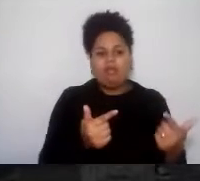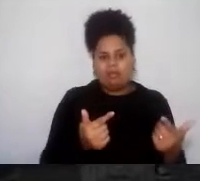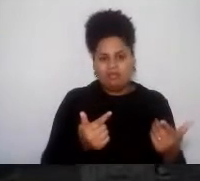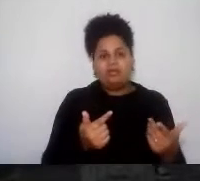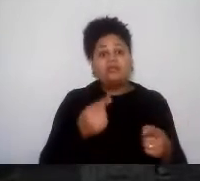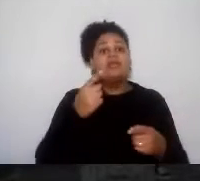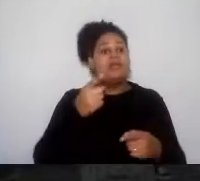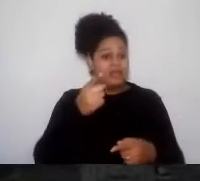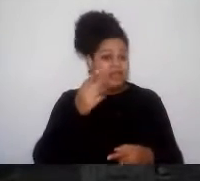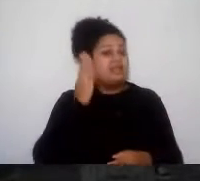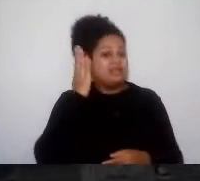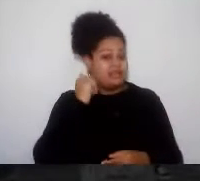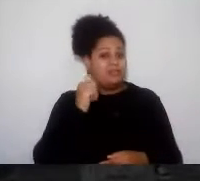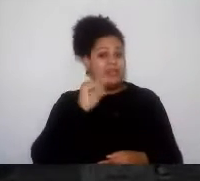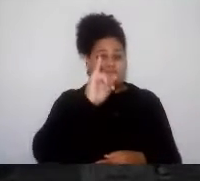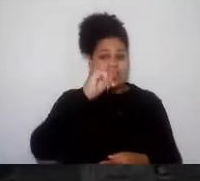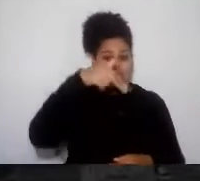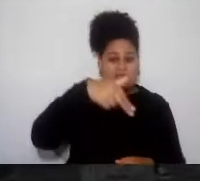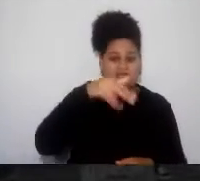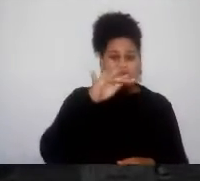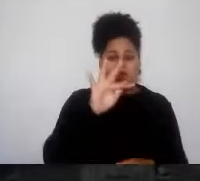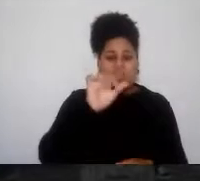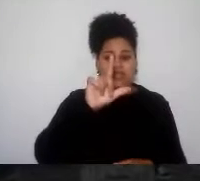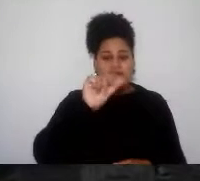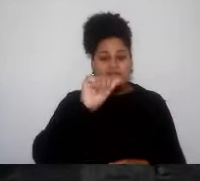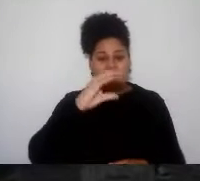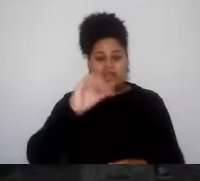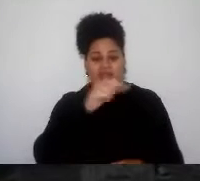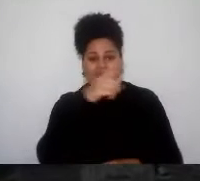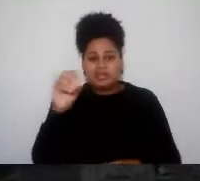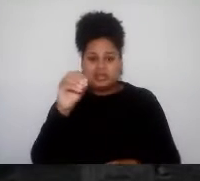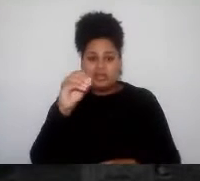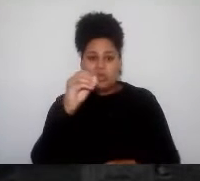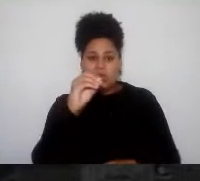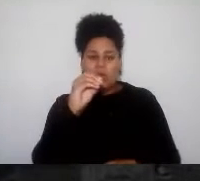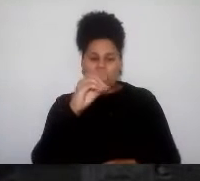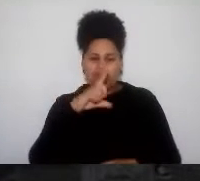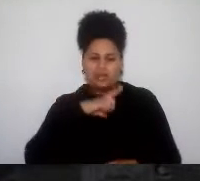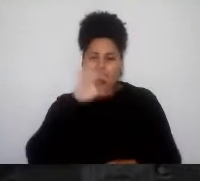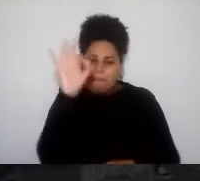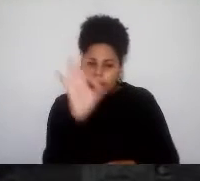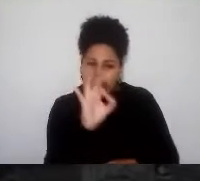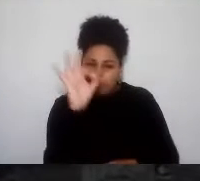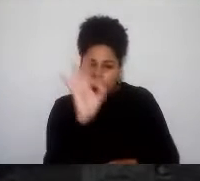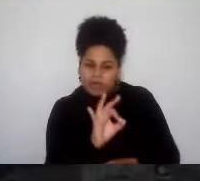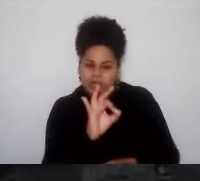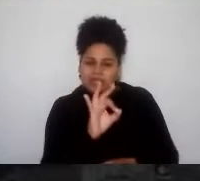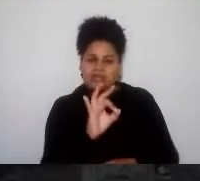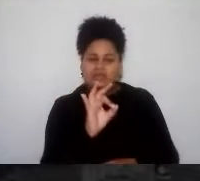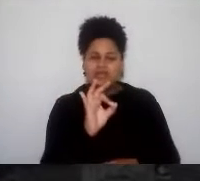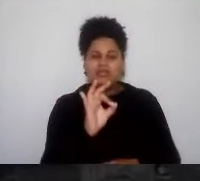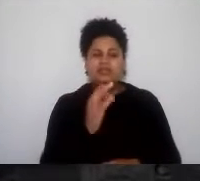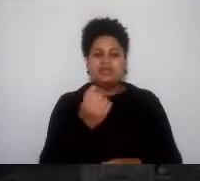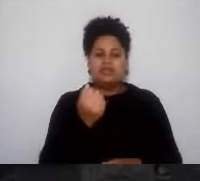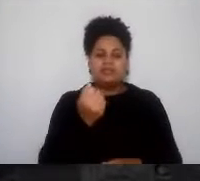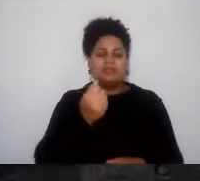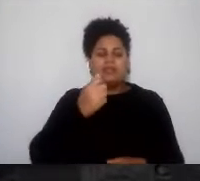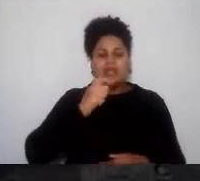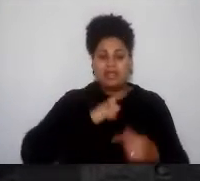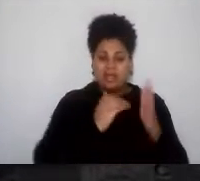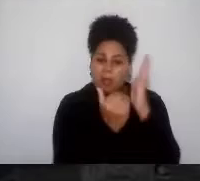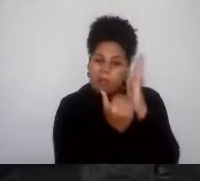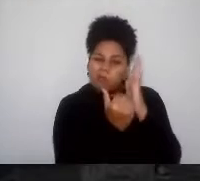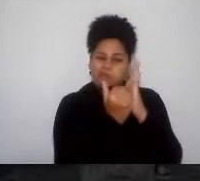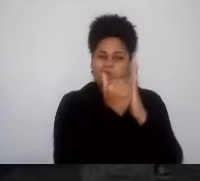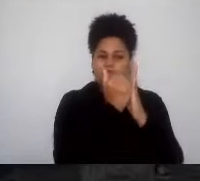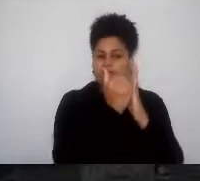inflação, eles acham que a inflação é aumento. Não é aumento, é uma recomposição inflacionária, né? Então, nós já tem a